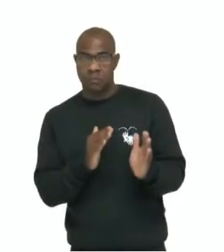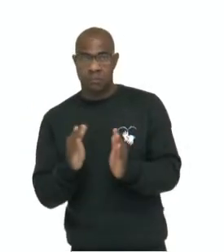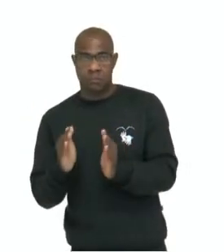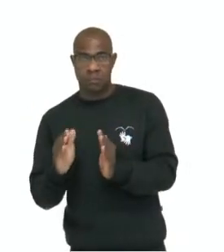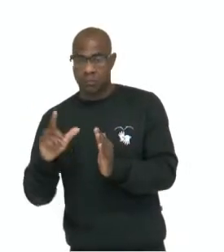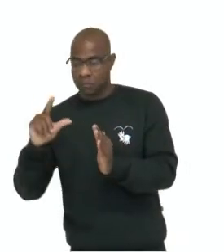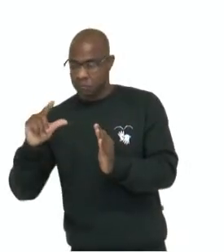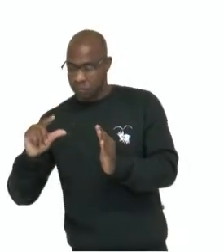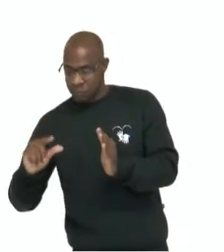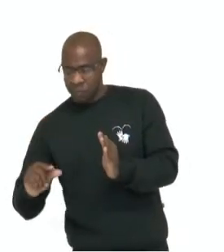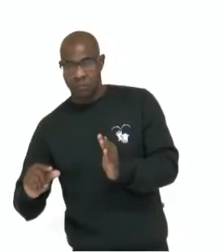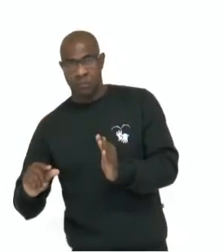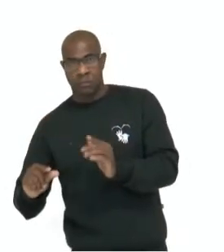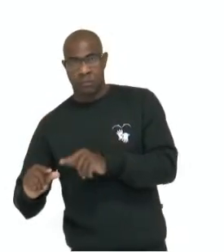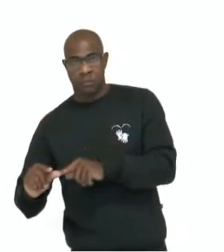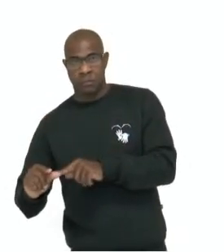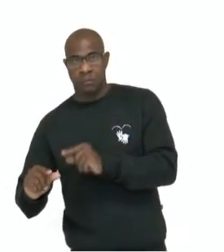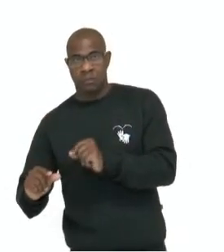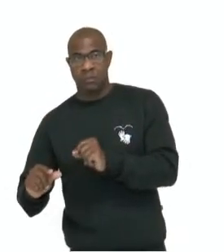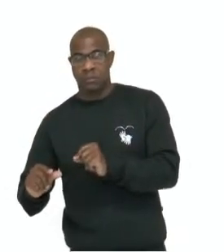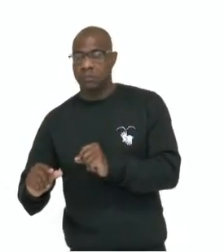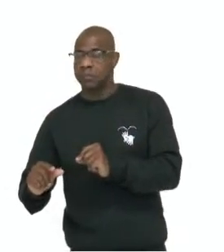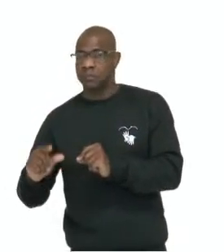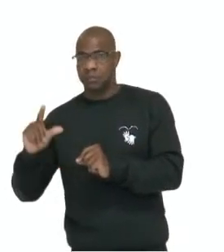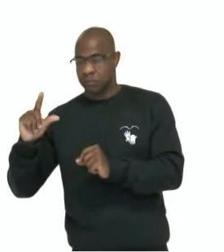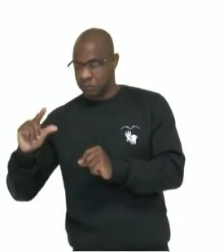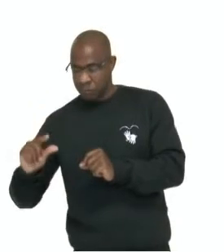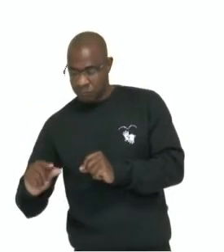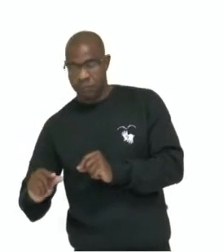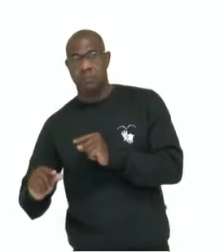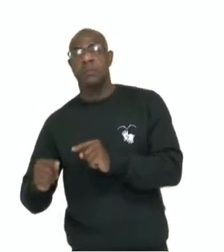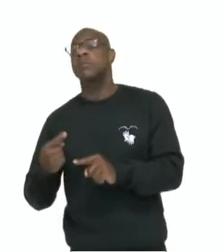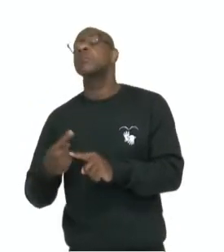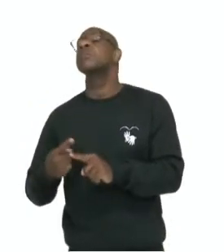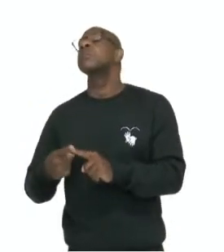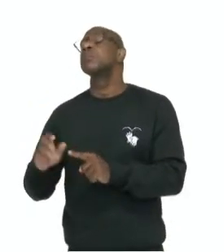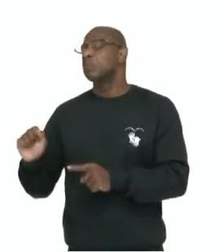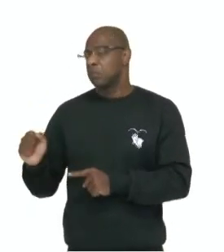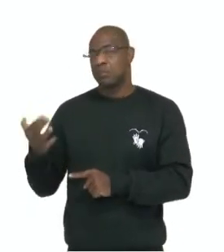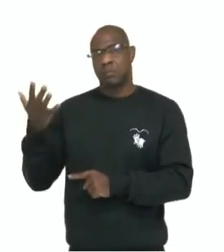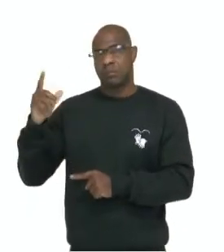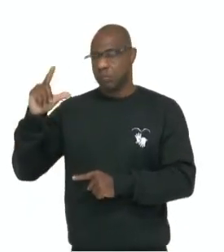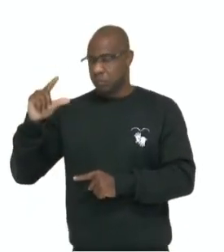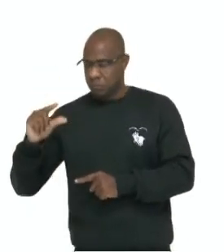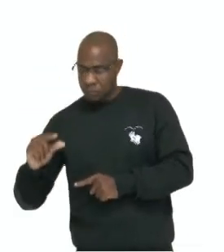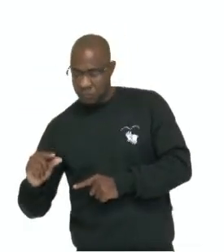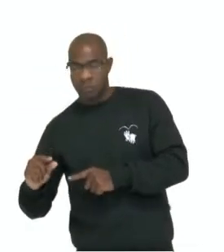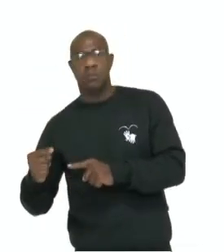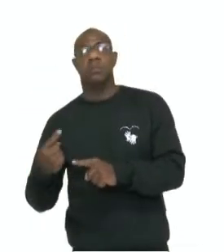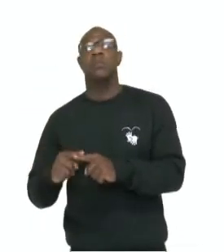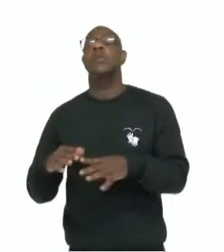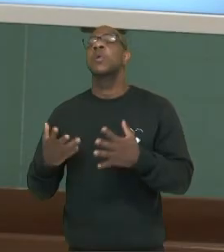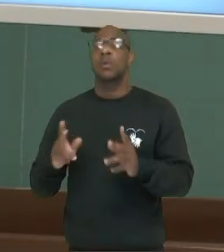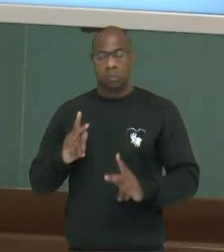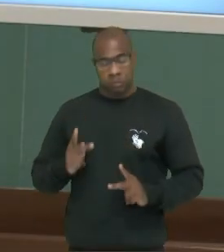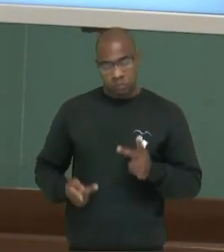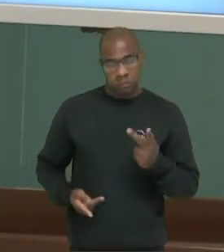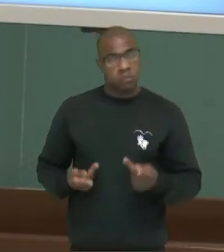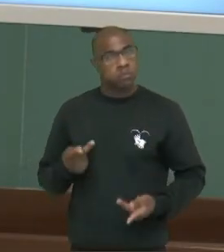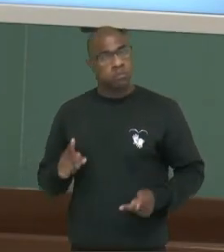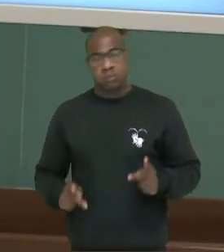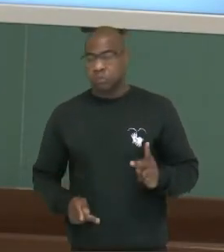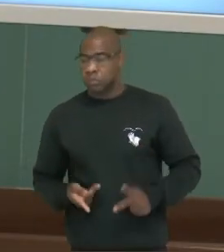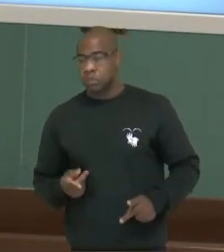queda acentuada da espessura da parede. Por que ocorre essa queda? Quais são os hormônios que são envolvidos